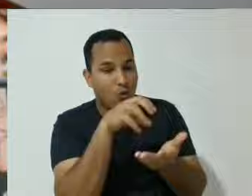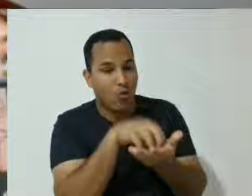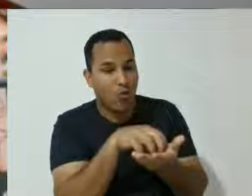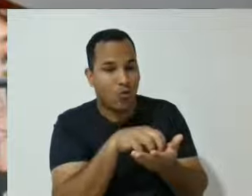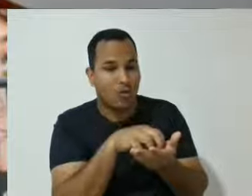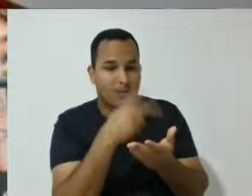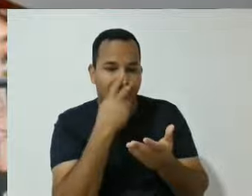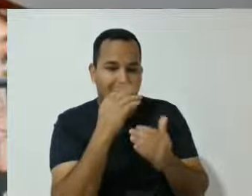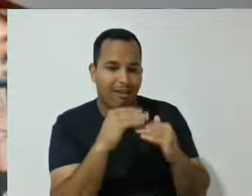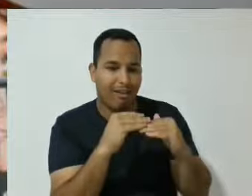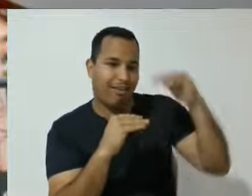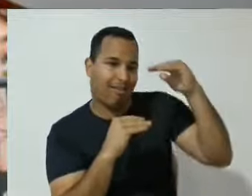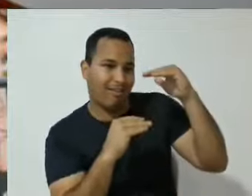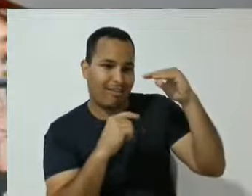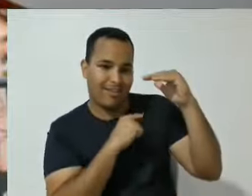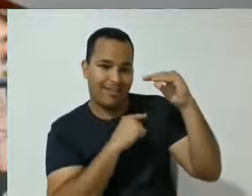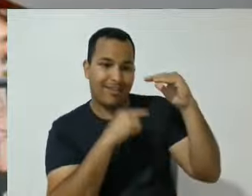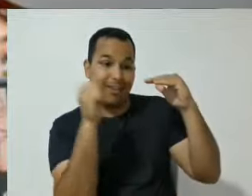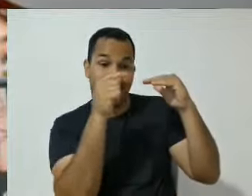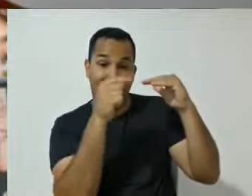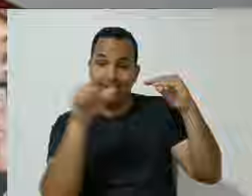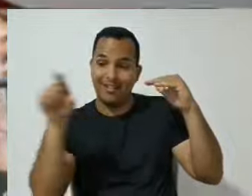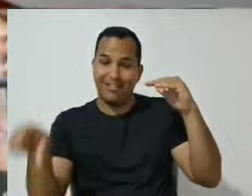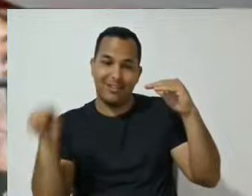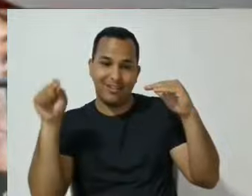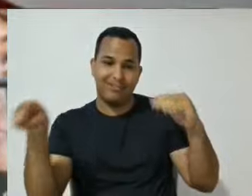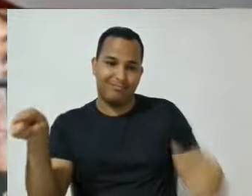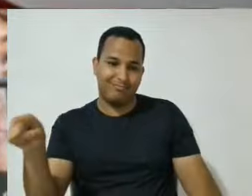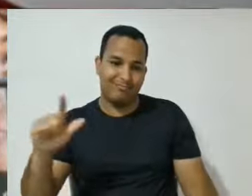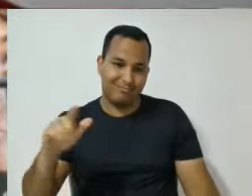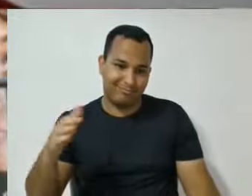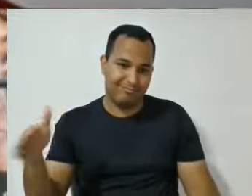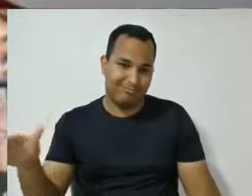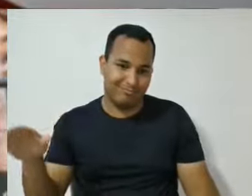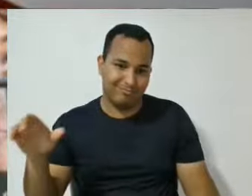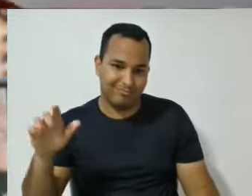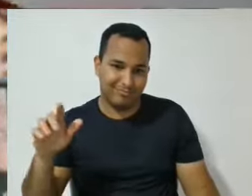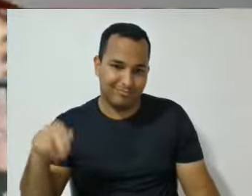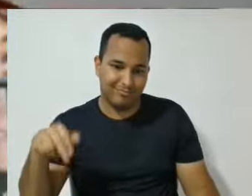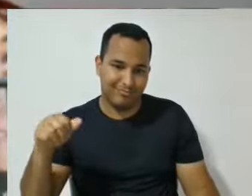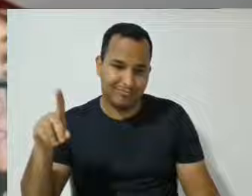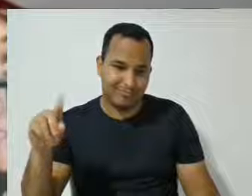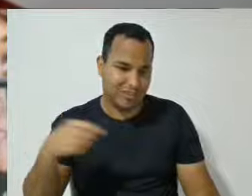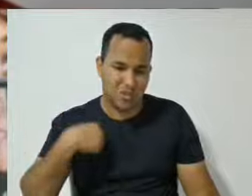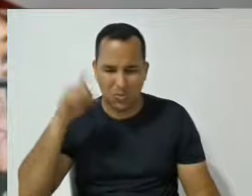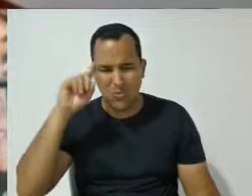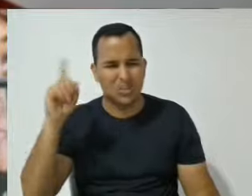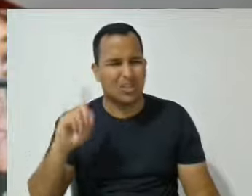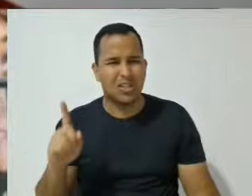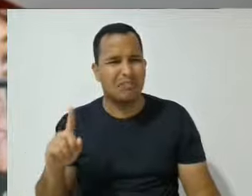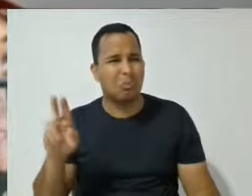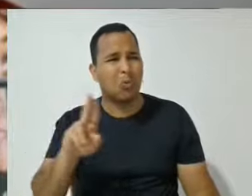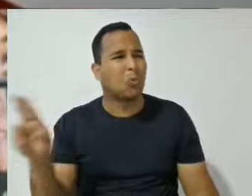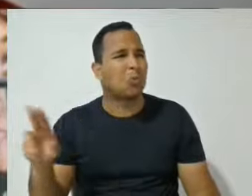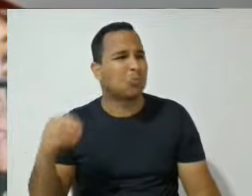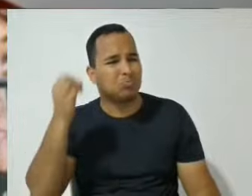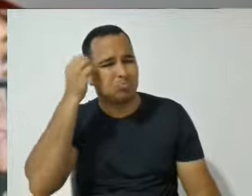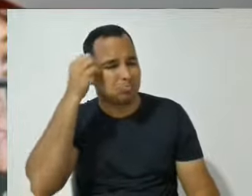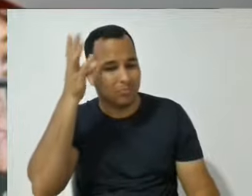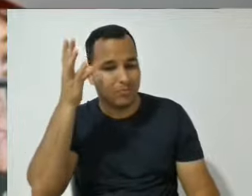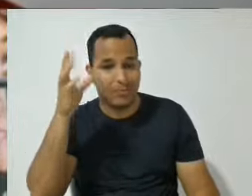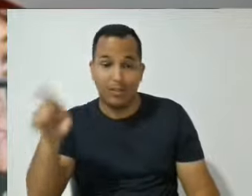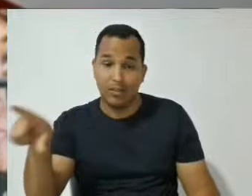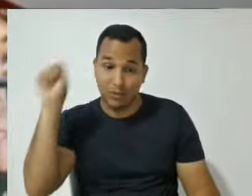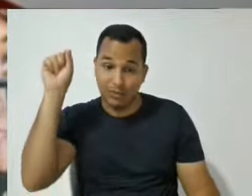a minha. Então, ela escolheu, né? Acho que foi o Abinadab, não me lembro direito. Ele, então, escolheu Lagoa do